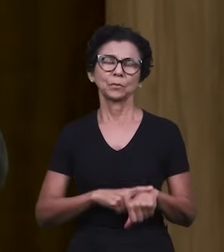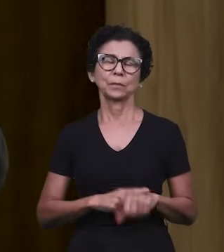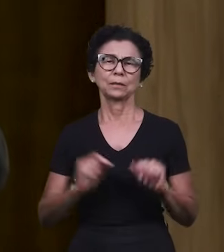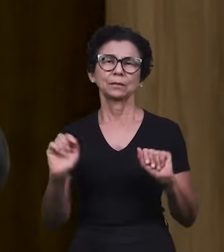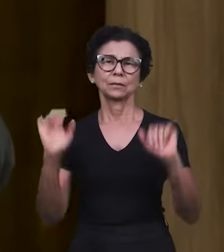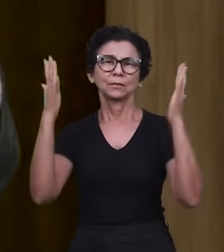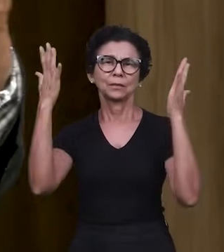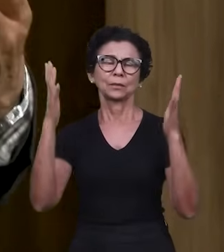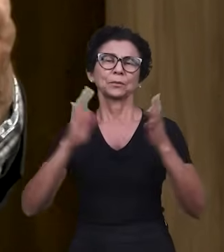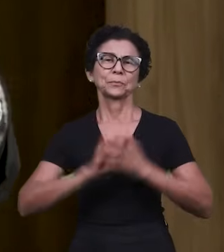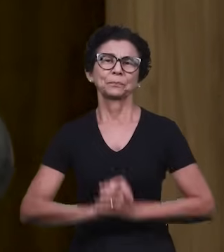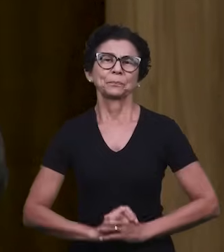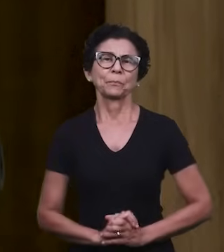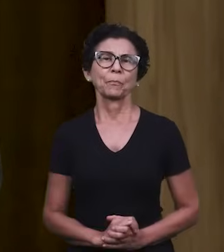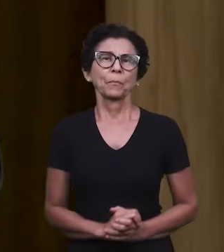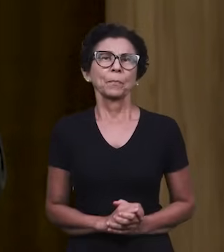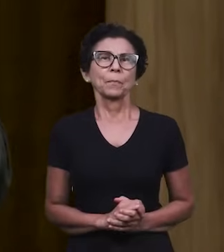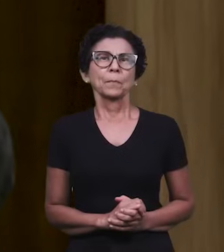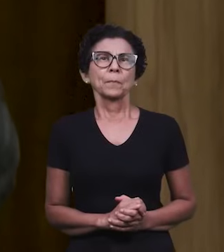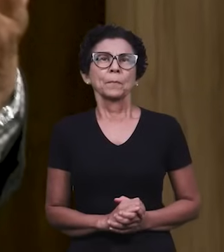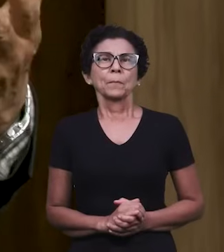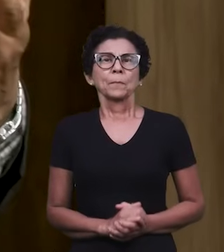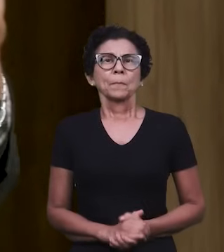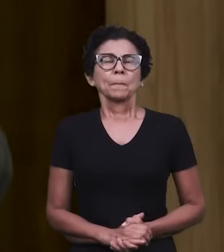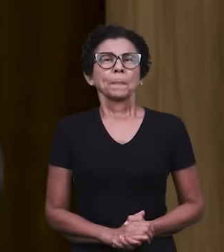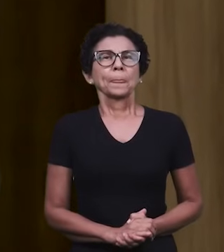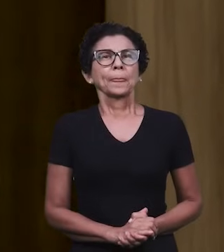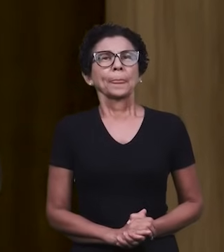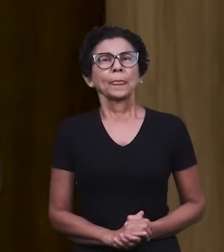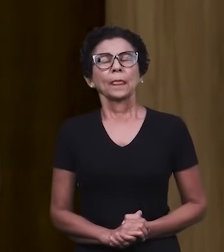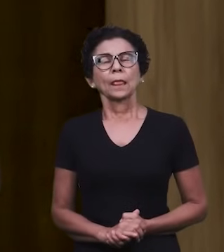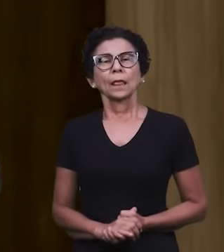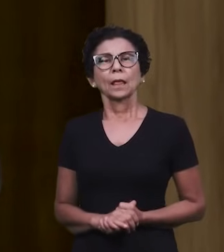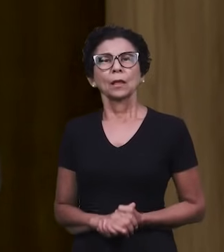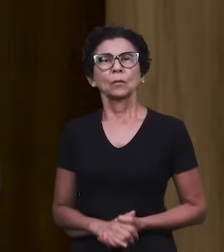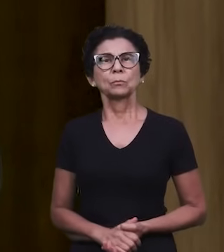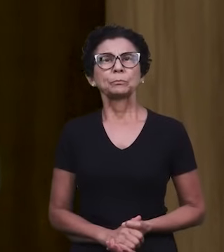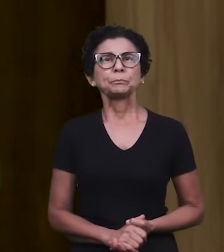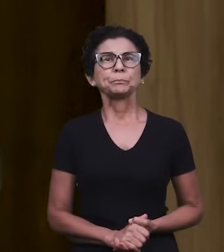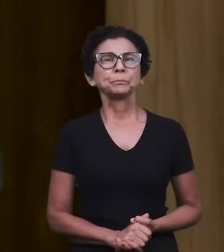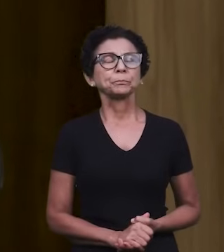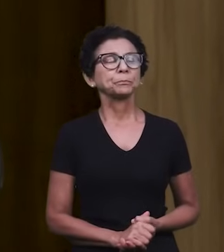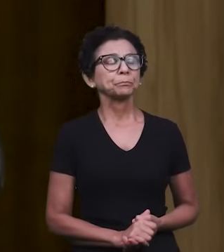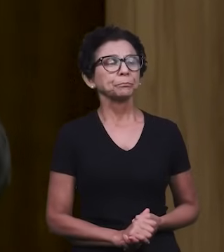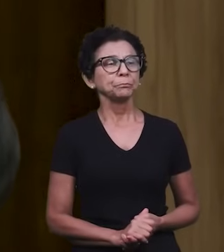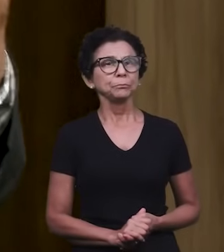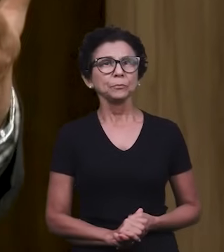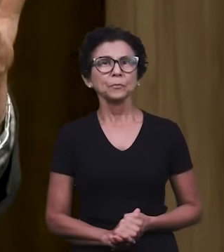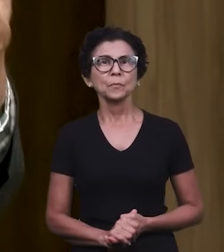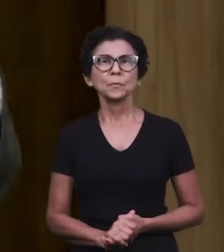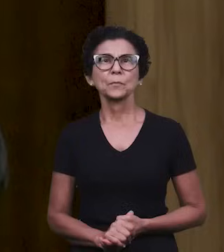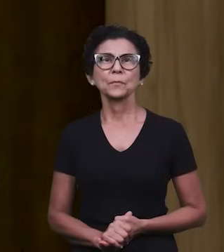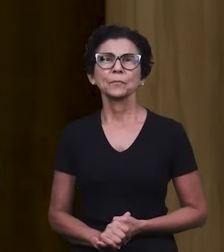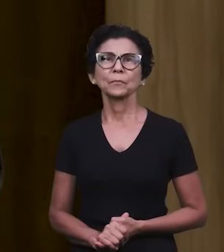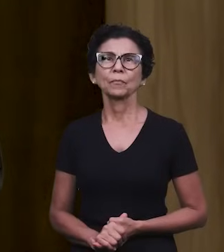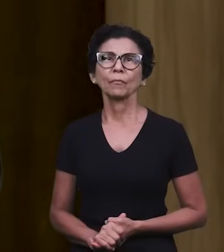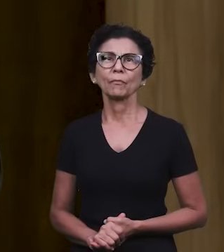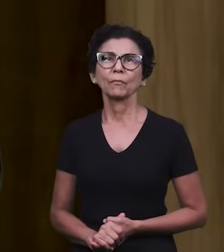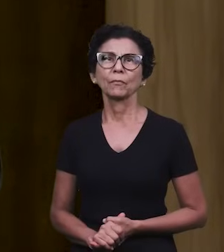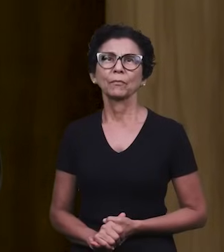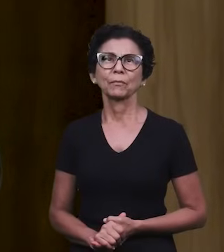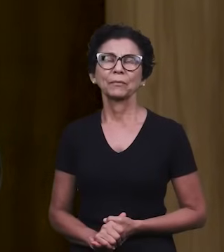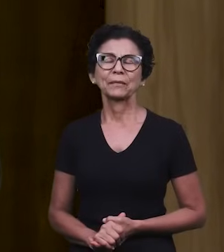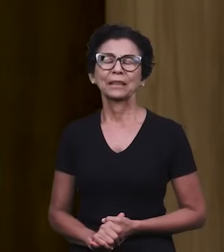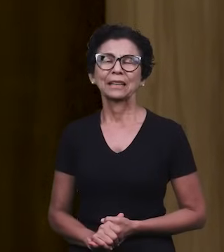evento. A primeira pergunta que nos veio, pastor Josias, e eu gostaria que